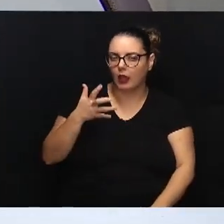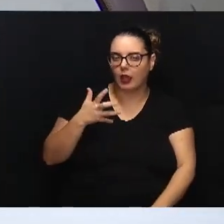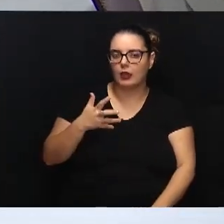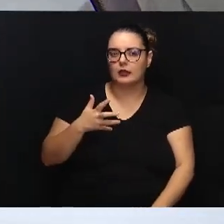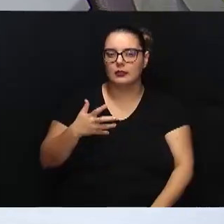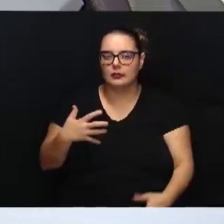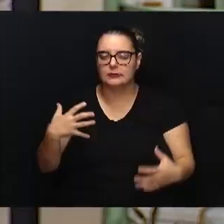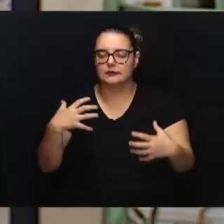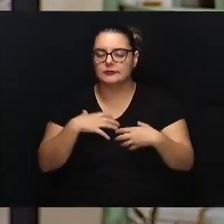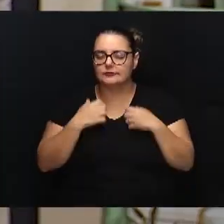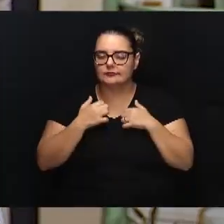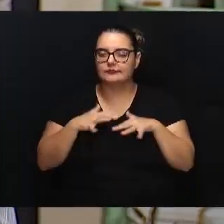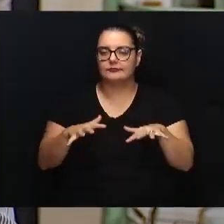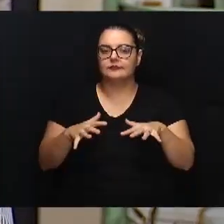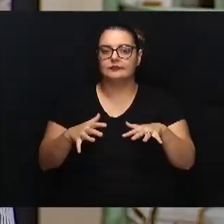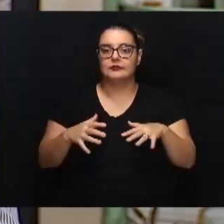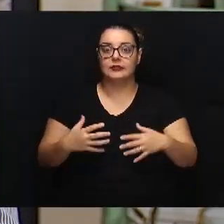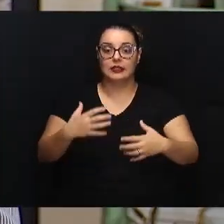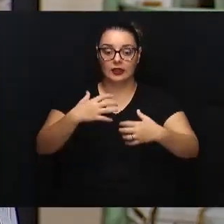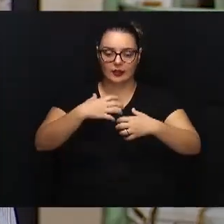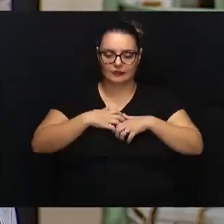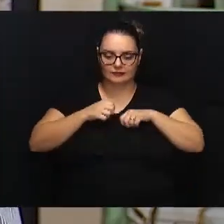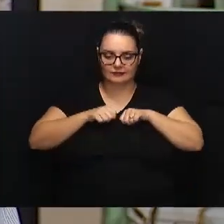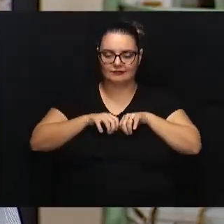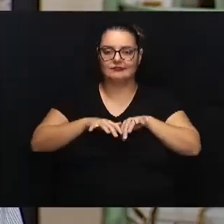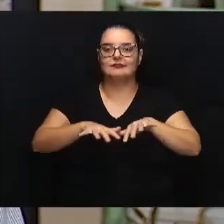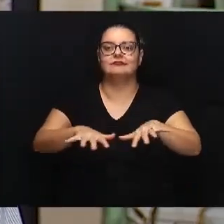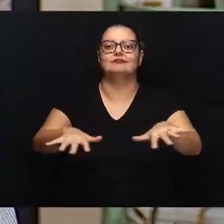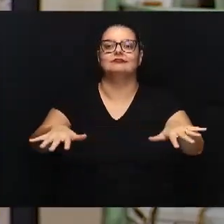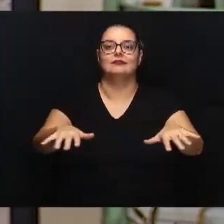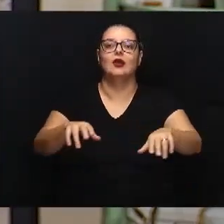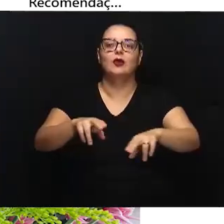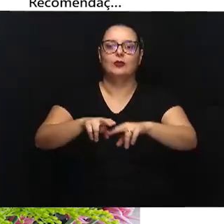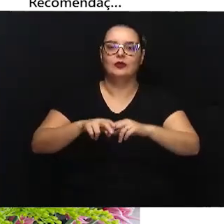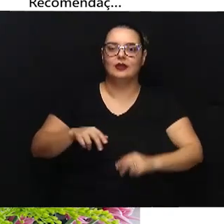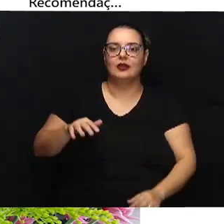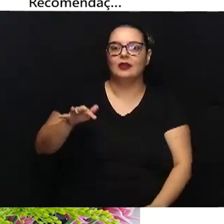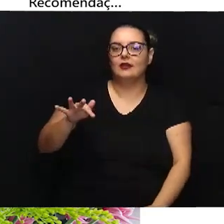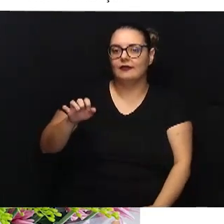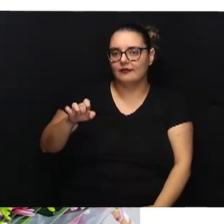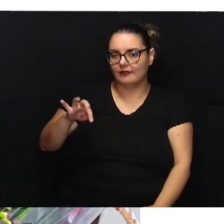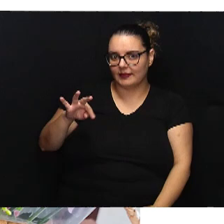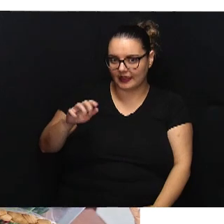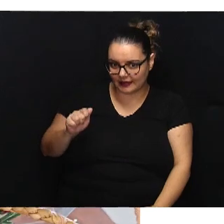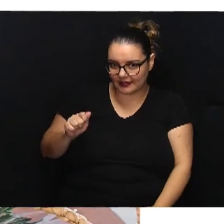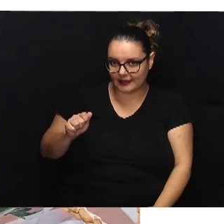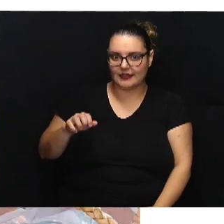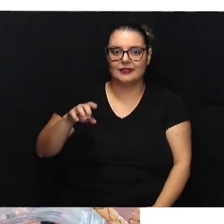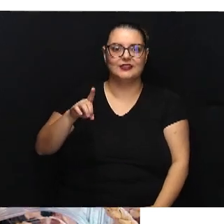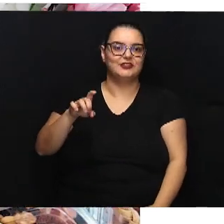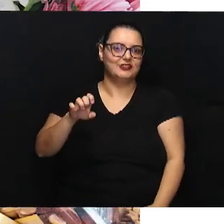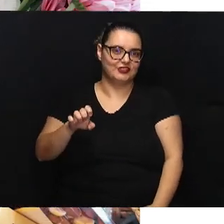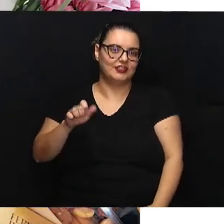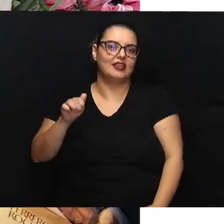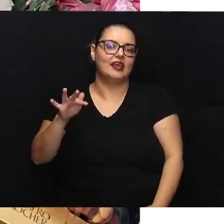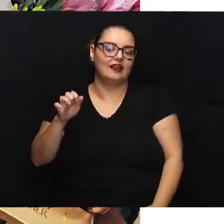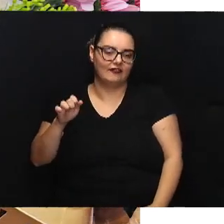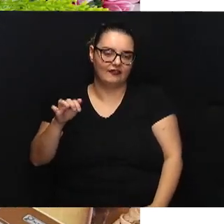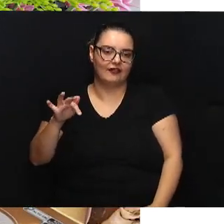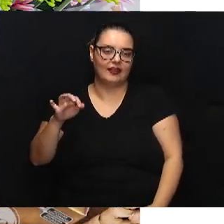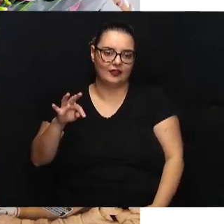levar afeto às pessoas. Por isso que a minha empresa chama Feita de Afeto. Eu sempre tive o hábito de